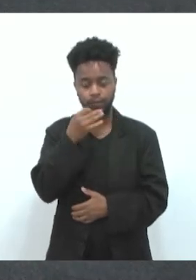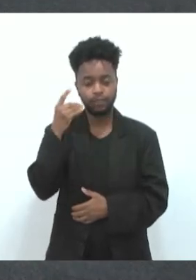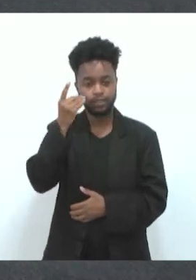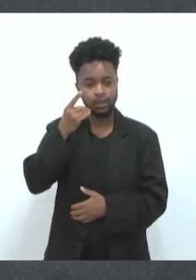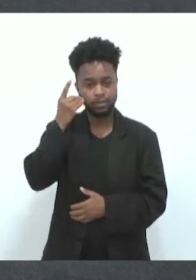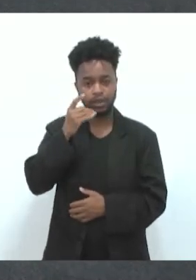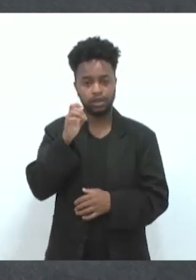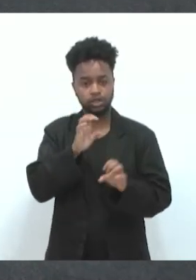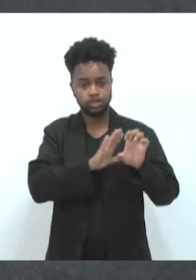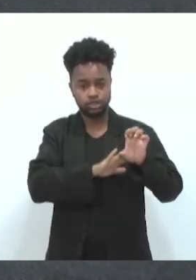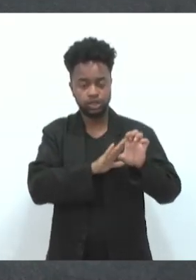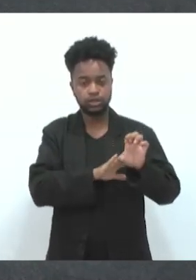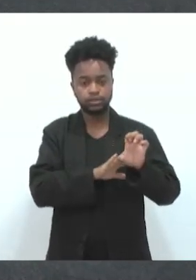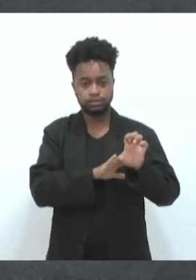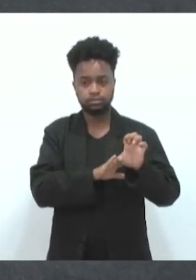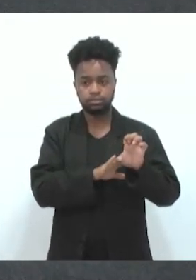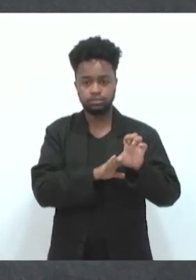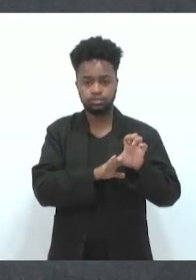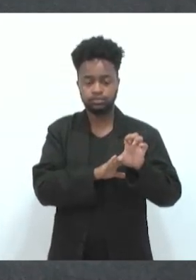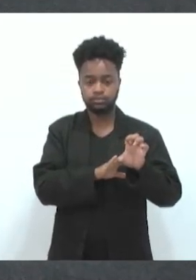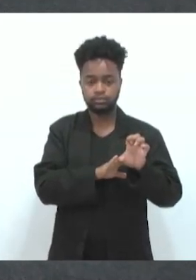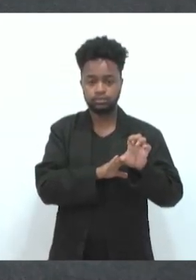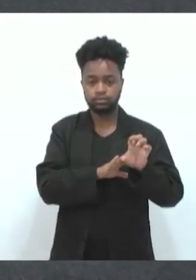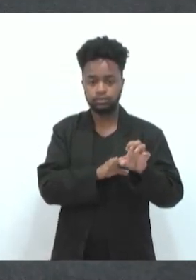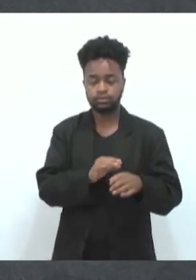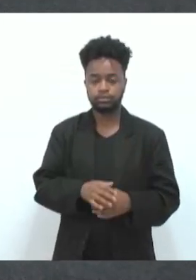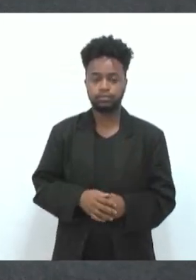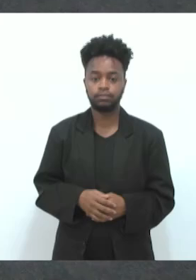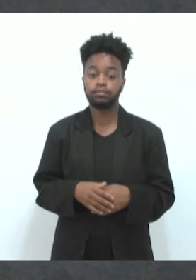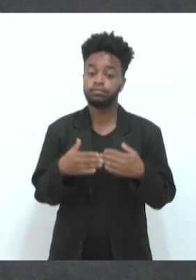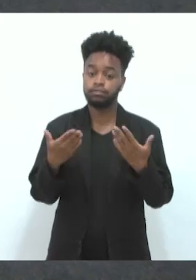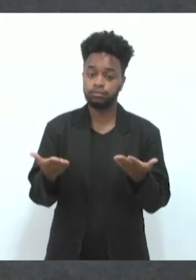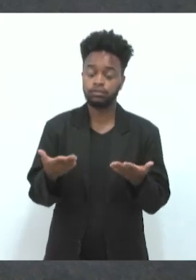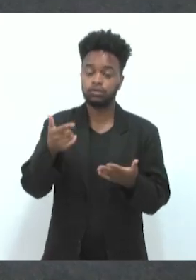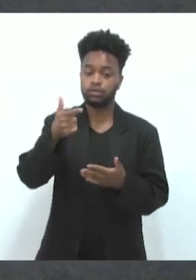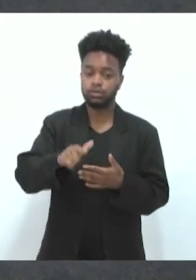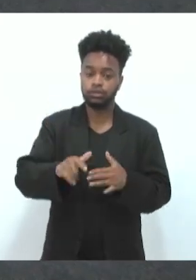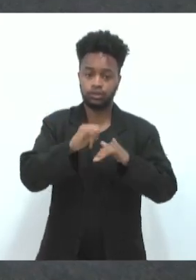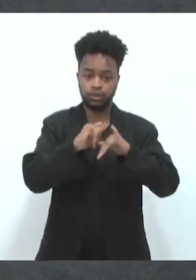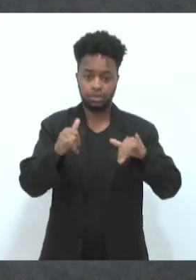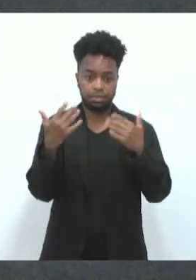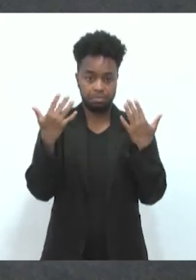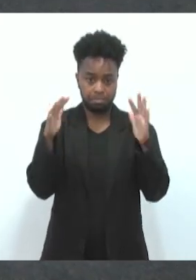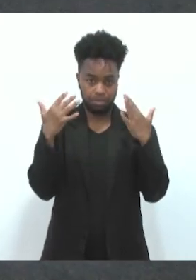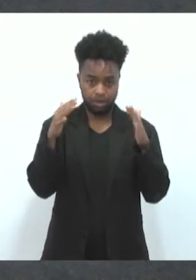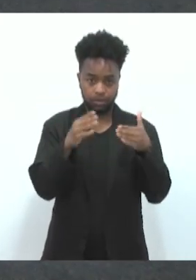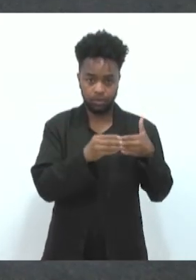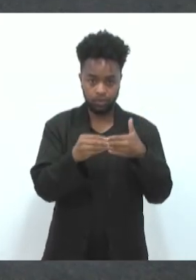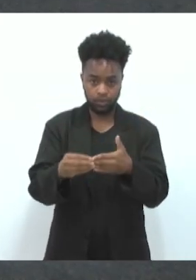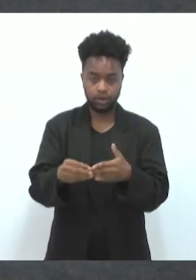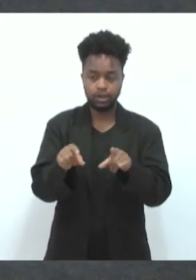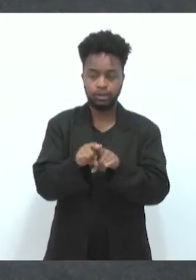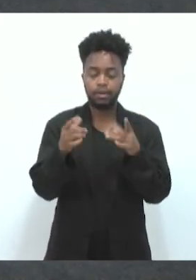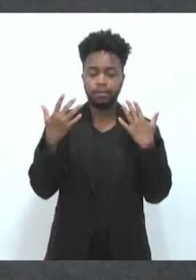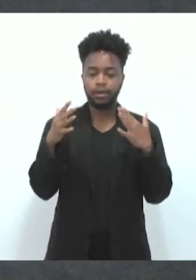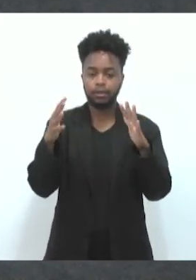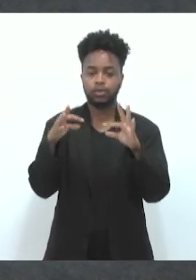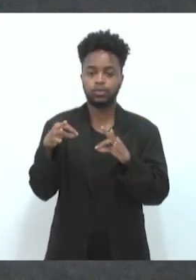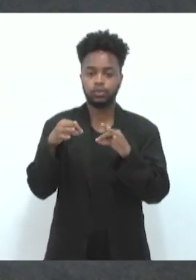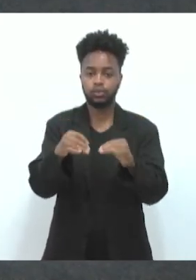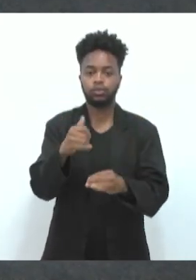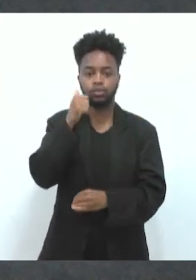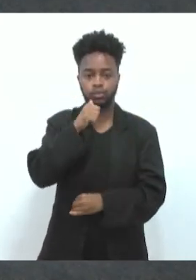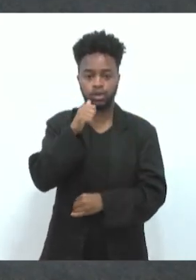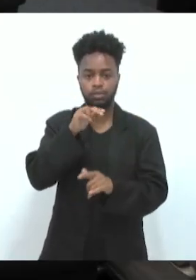da esquerda, né, com relação a isso. E mais uma vez, parabéns pela condução e parabéns a todas as mulheres por